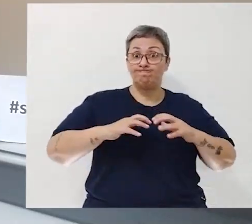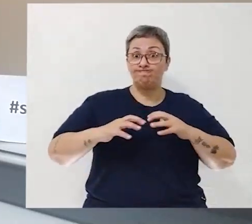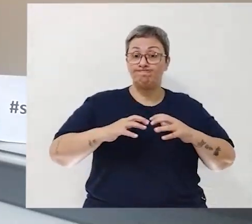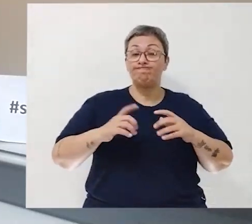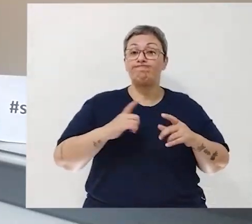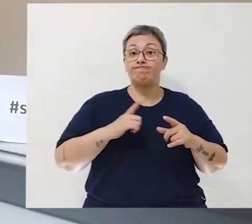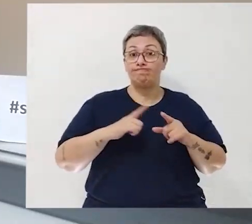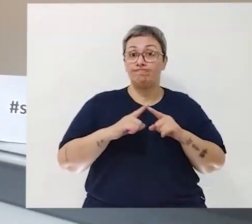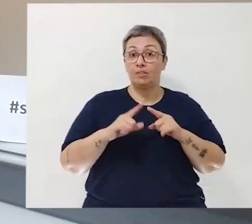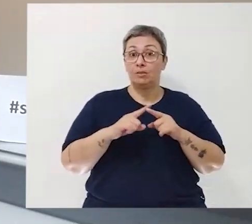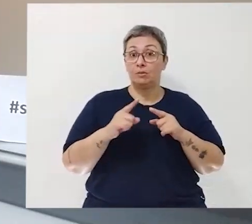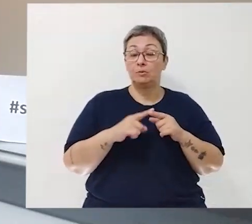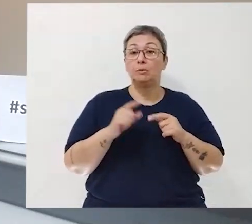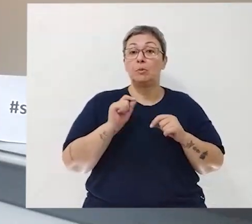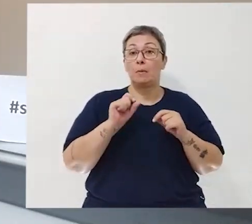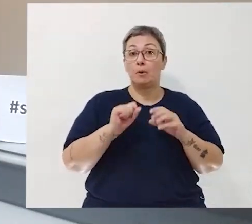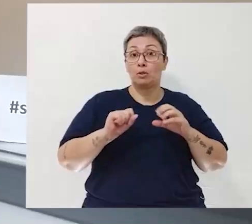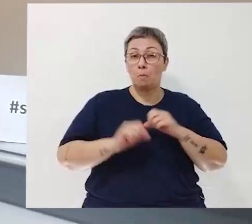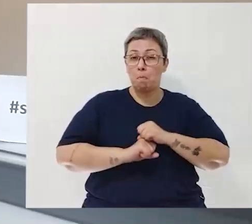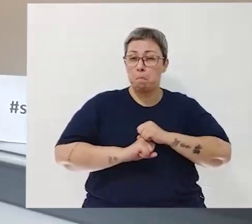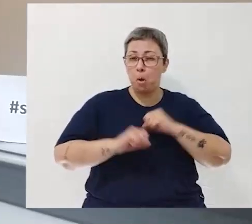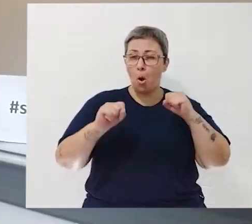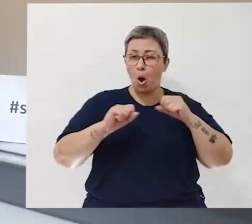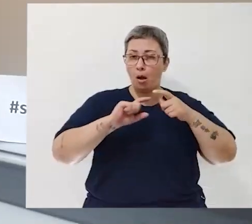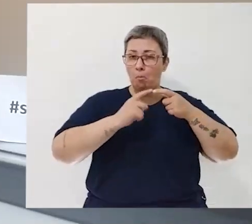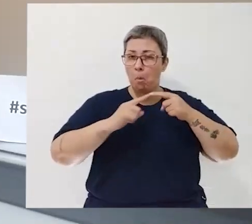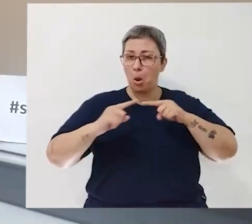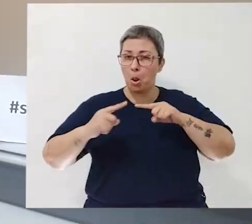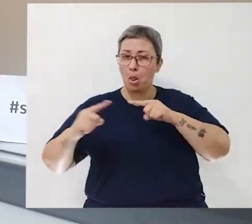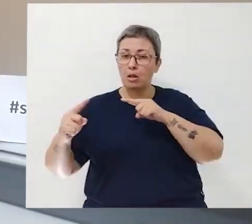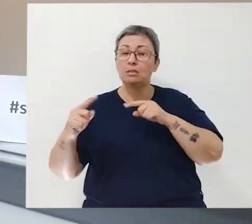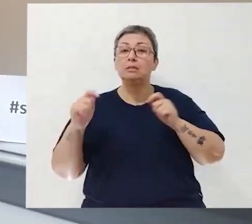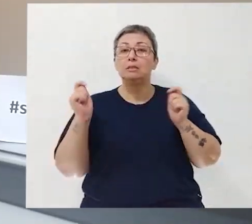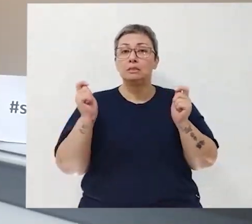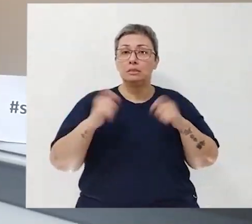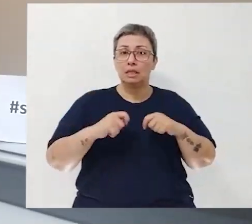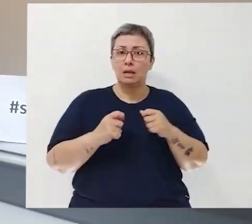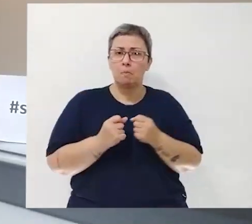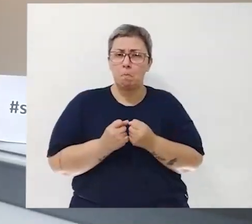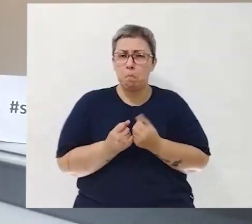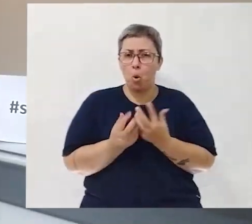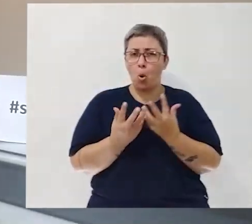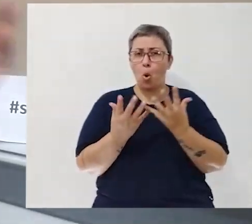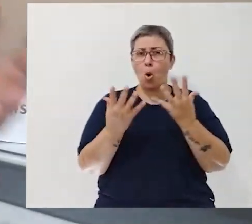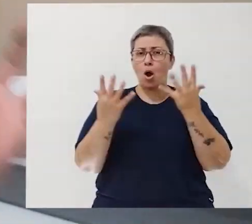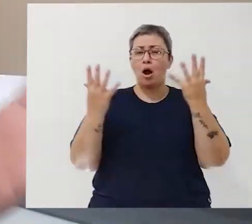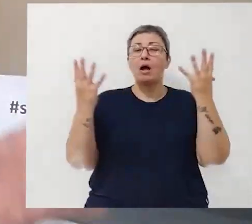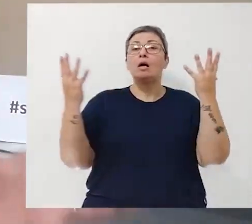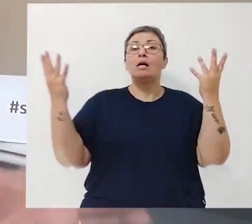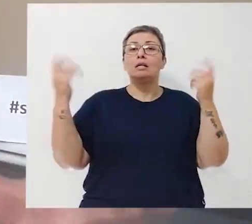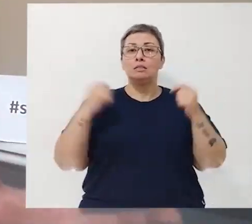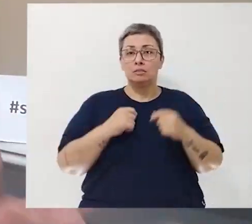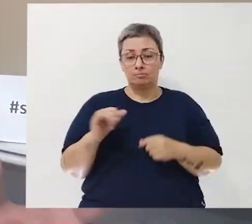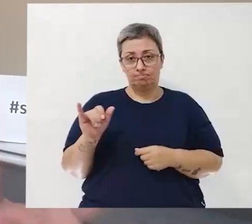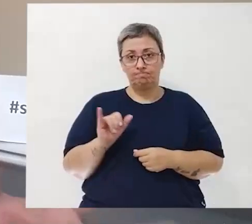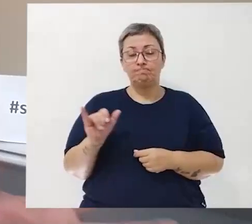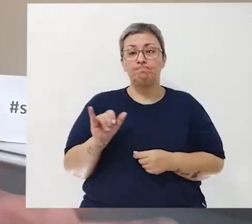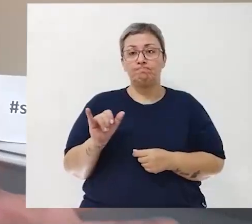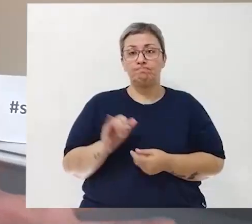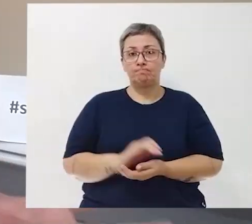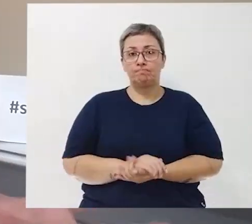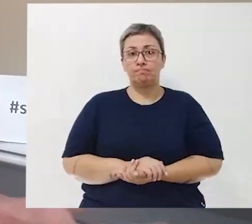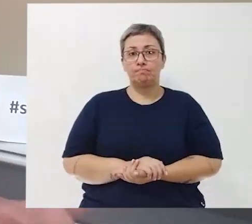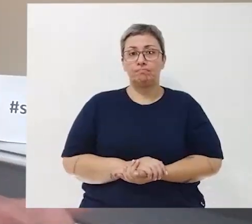e pode produzir reações em cadeia capazes de emitir grandes quantidades